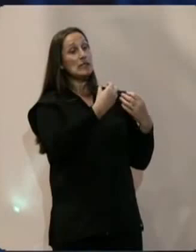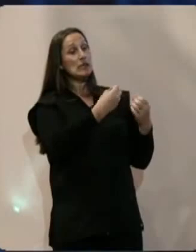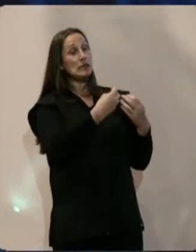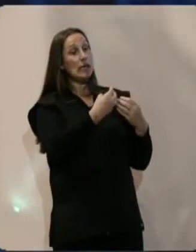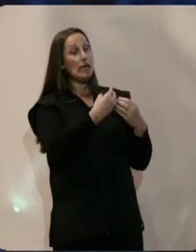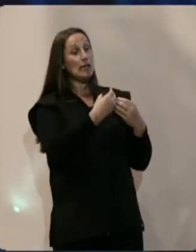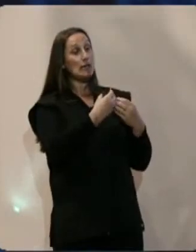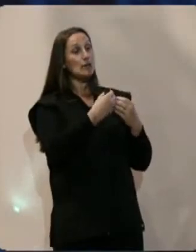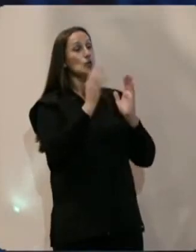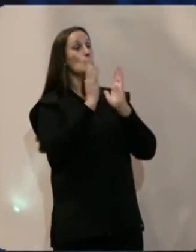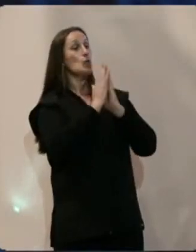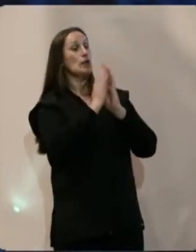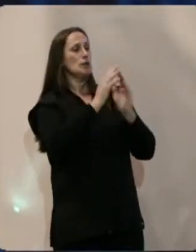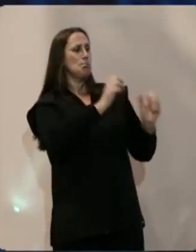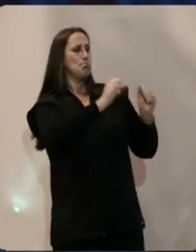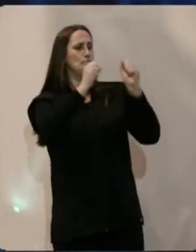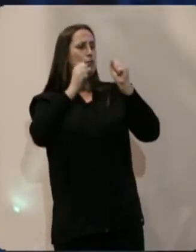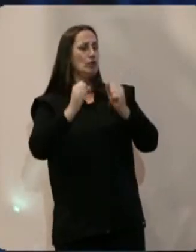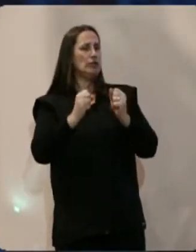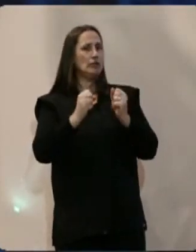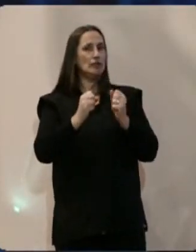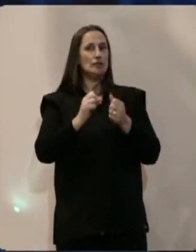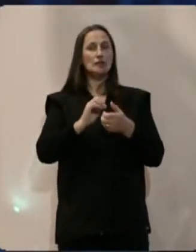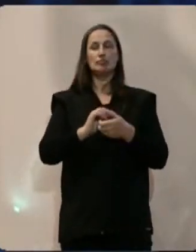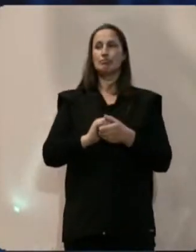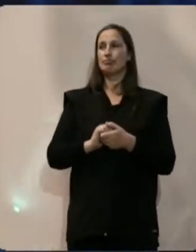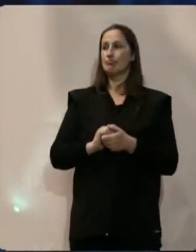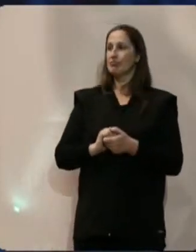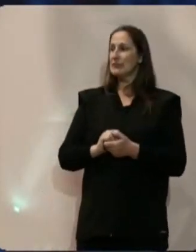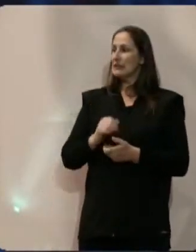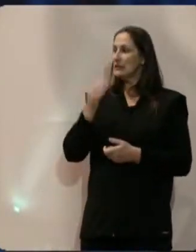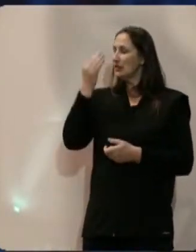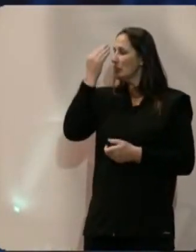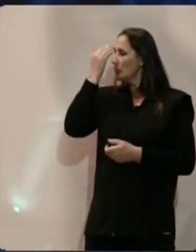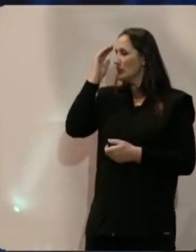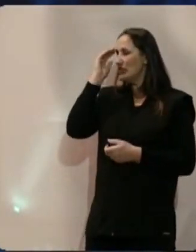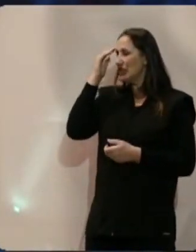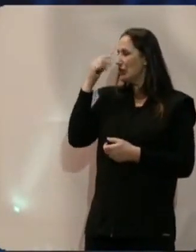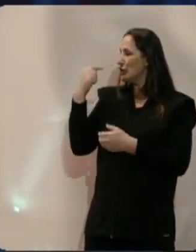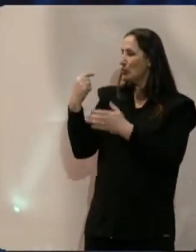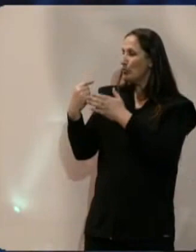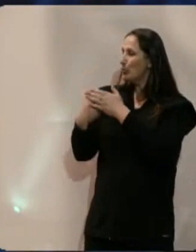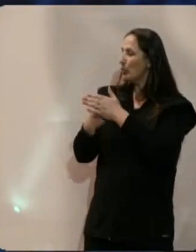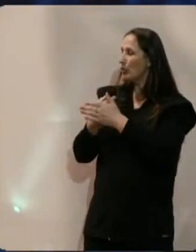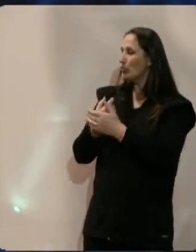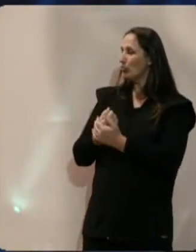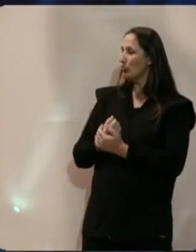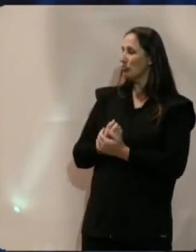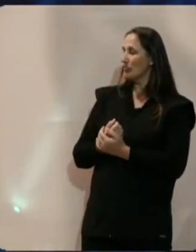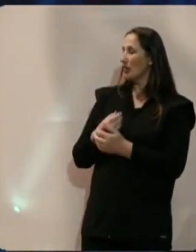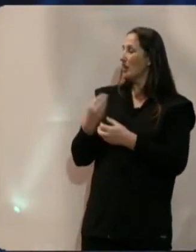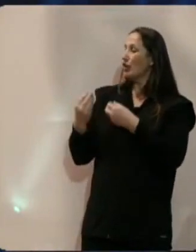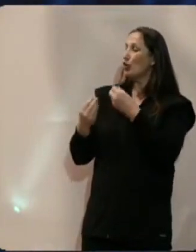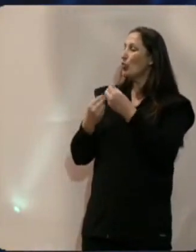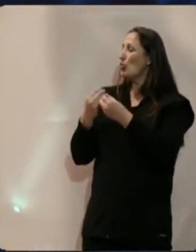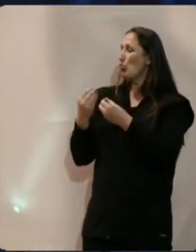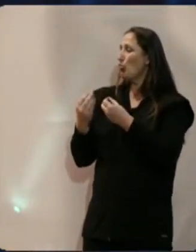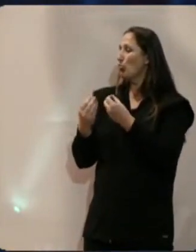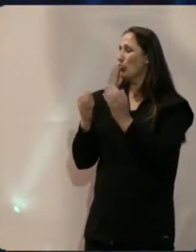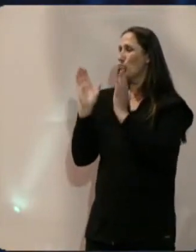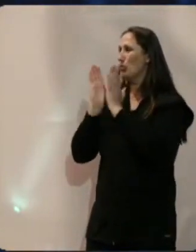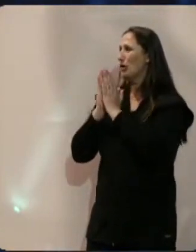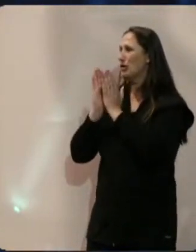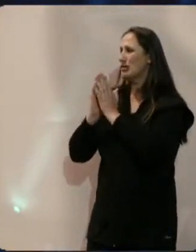poderosa. E eu disse: eu não entendi a sua pergunta, o que o senhor quer dizer com esse negócio